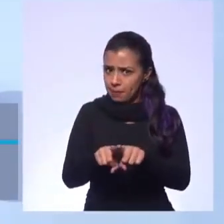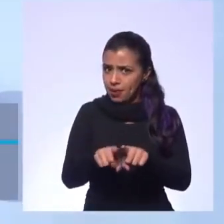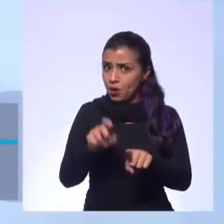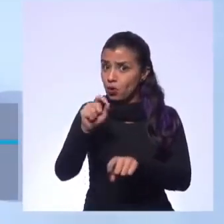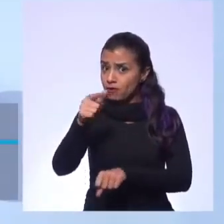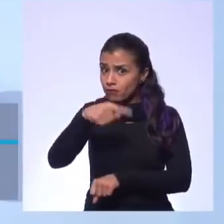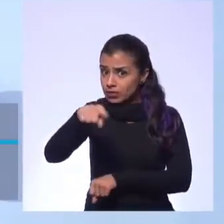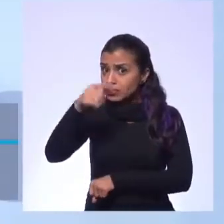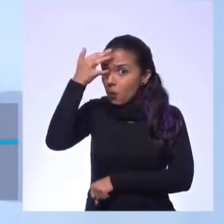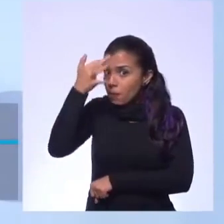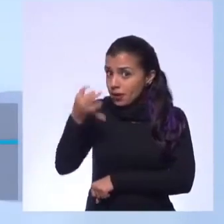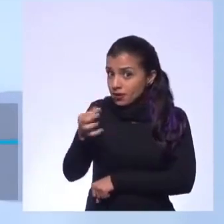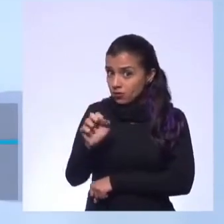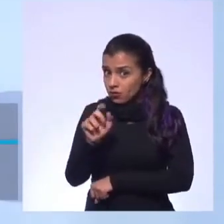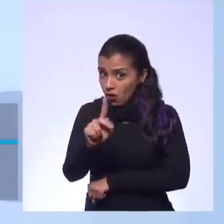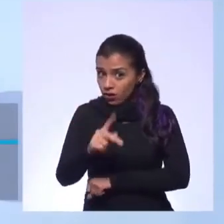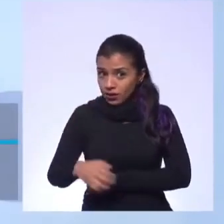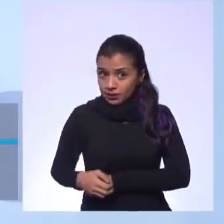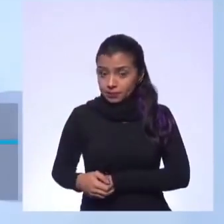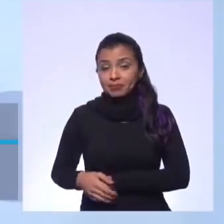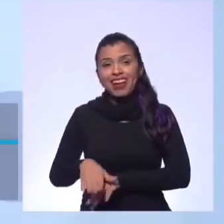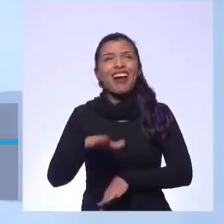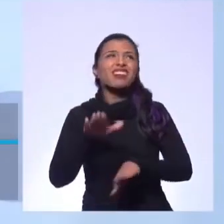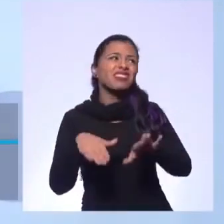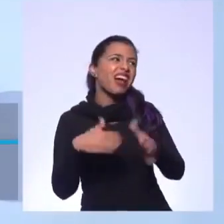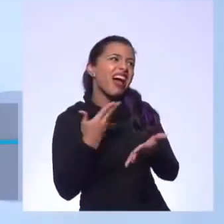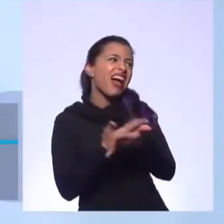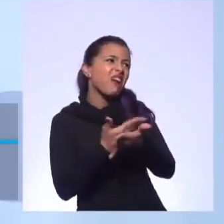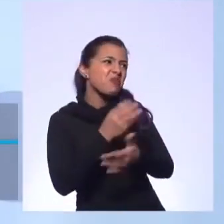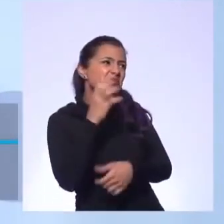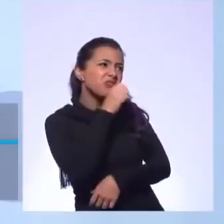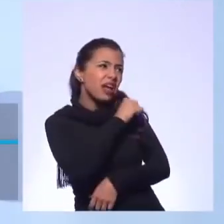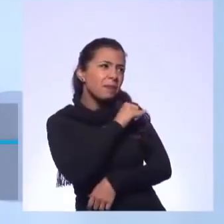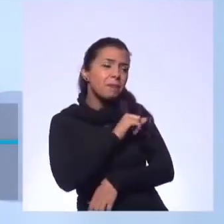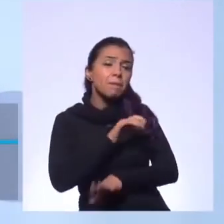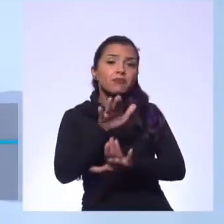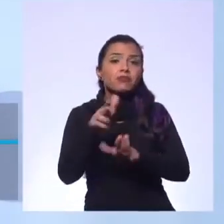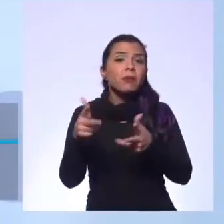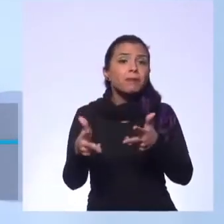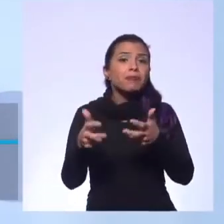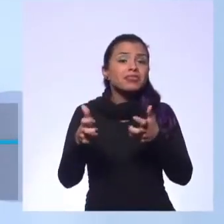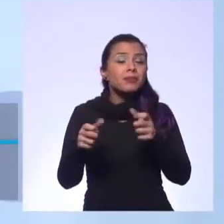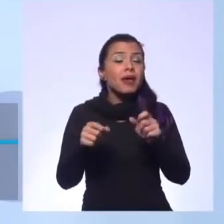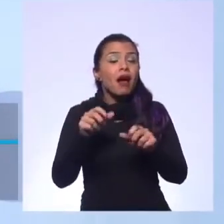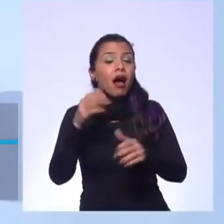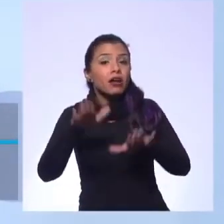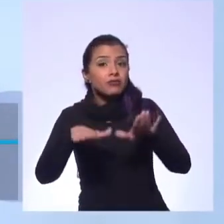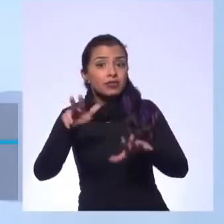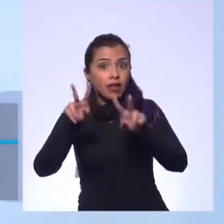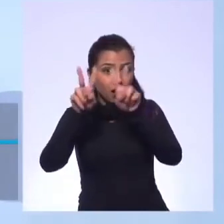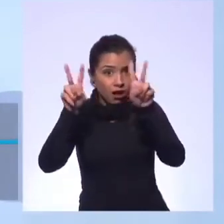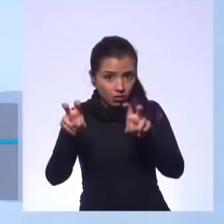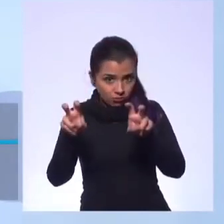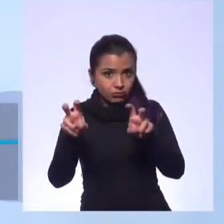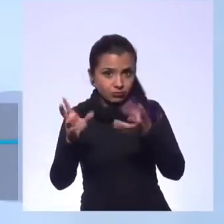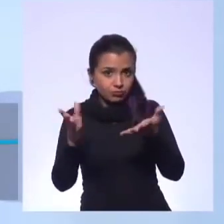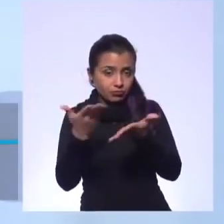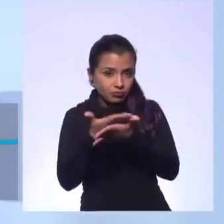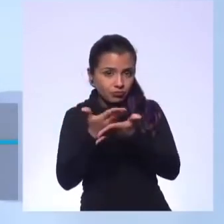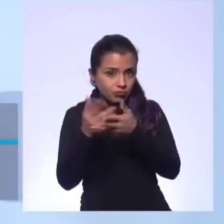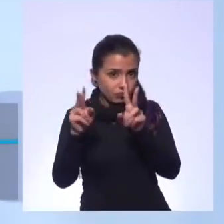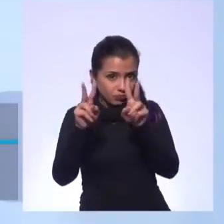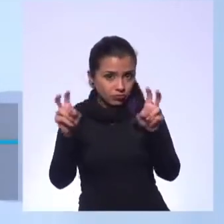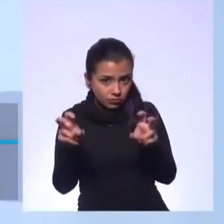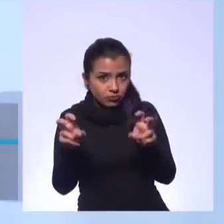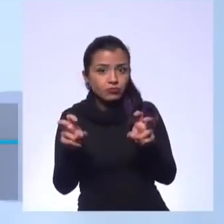compreendendo. Às vezes falar, aula muito rápida. Tente assim, se você tiver os seus dados, tentar reassistir